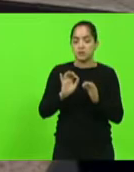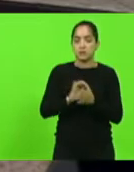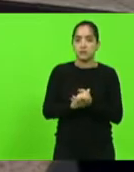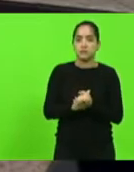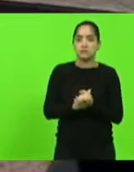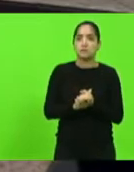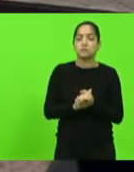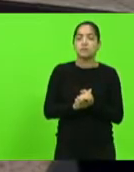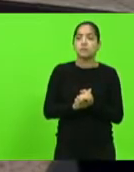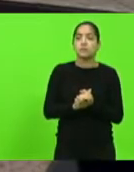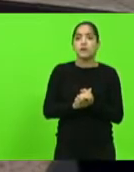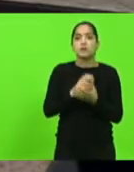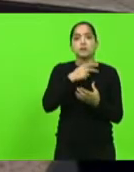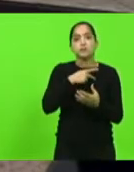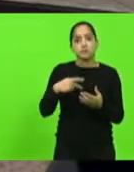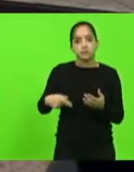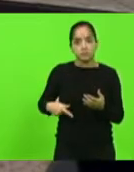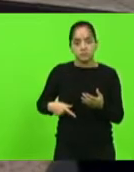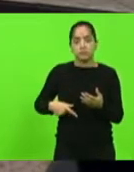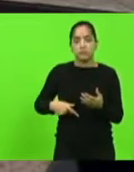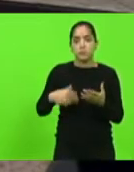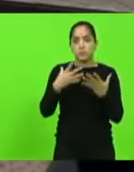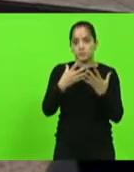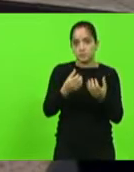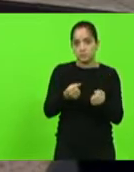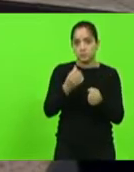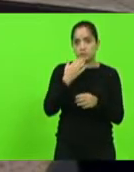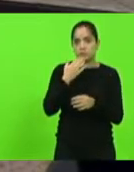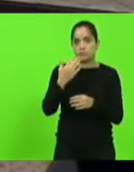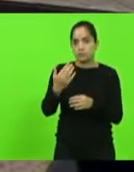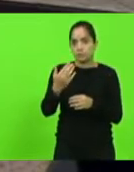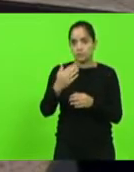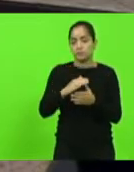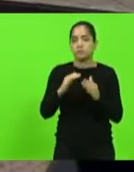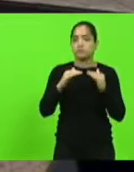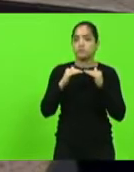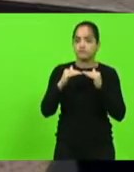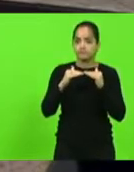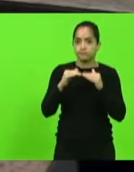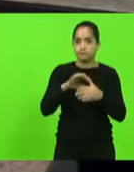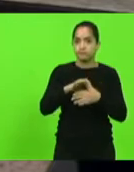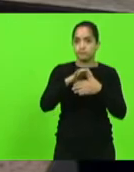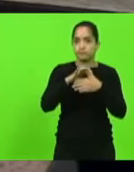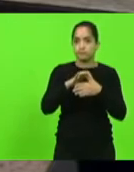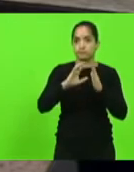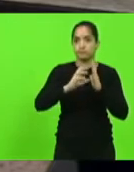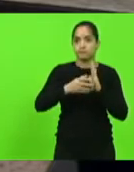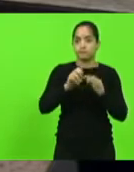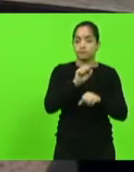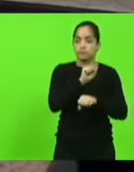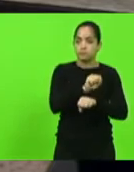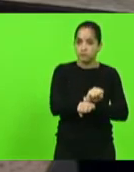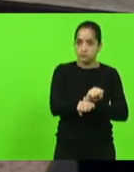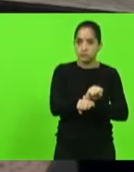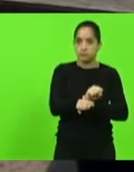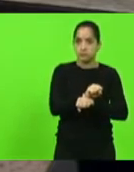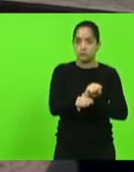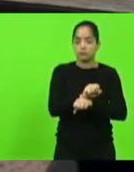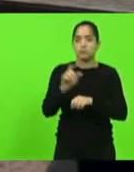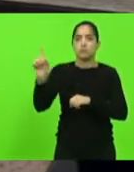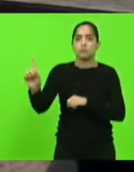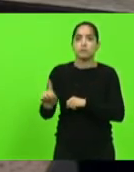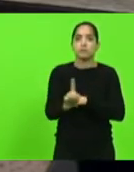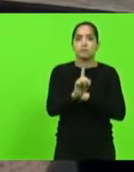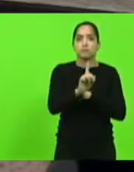Ato contínuo. senhor presidente, atendendo a solicitação da mesa, com a quiescência dos líderes dos partidos, suspendeu a sessão, a fim de que o senhor